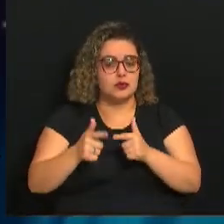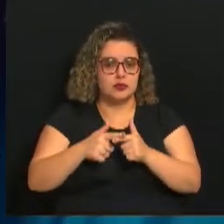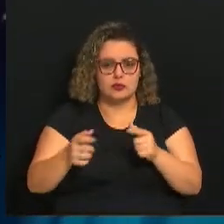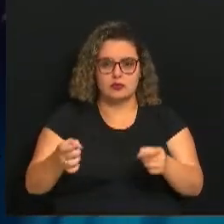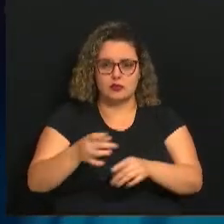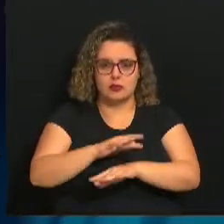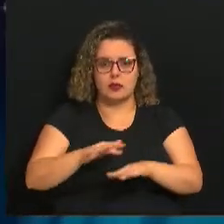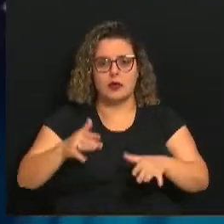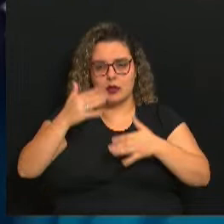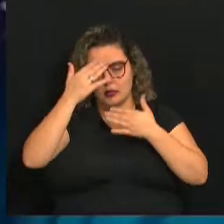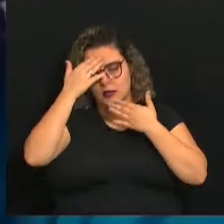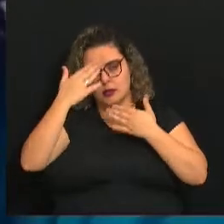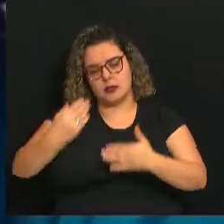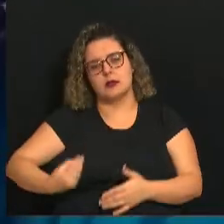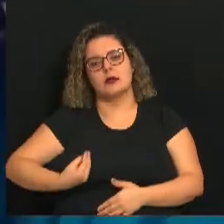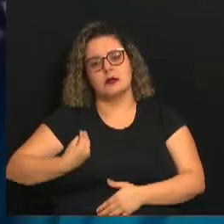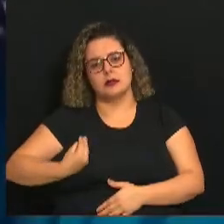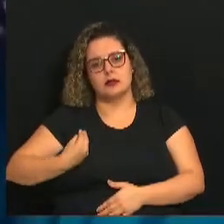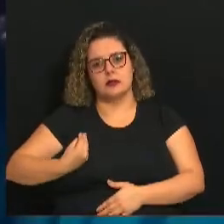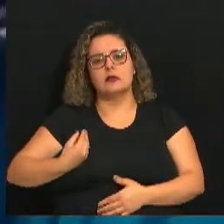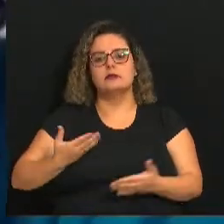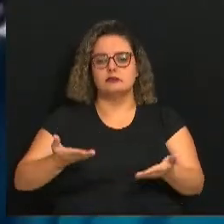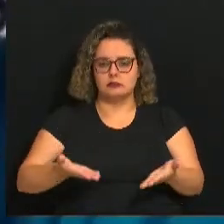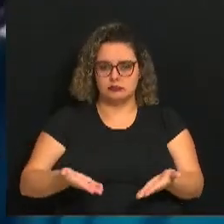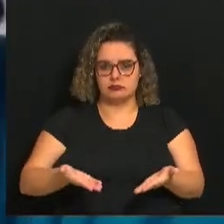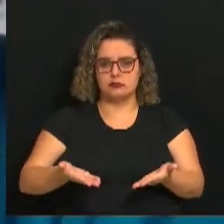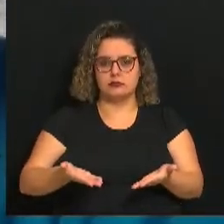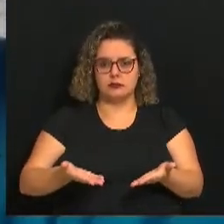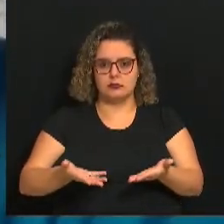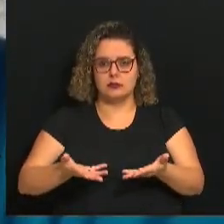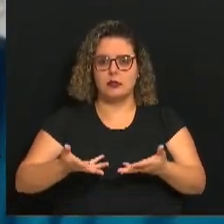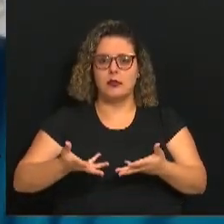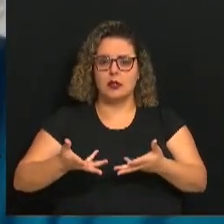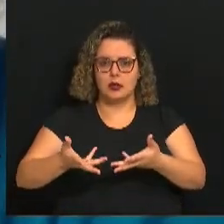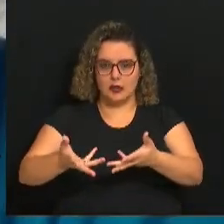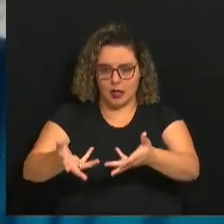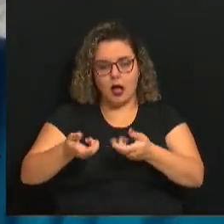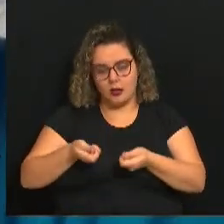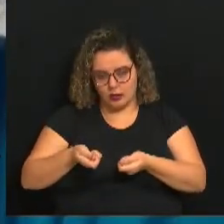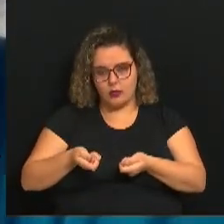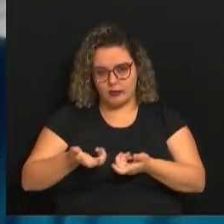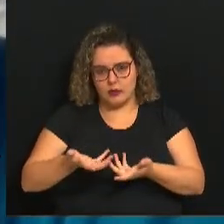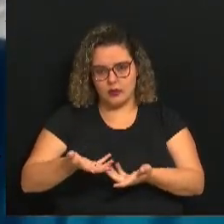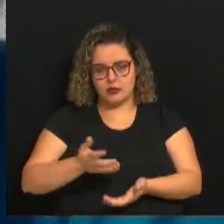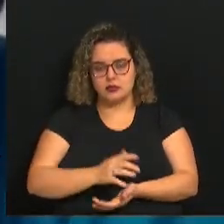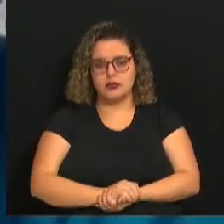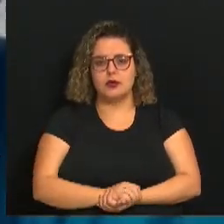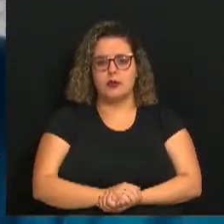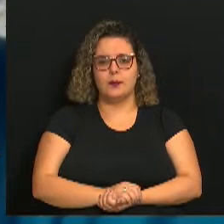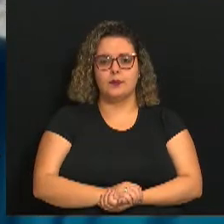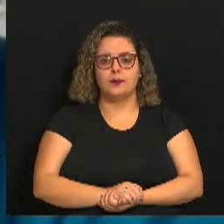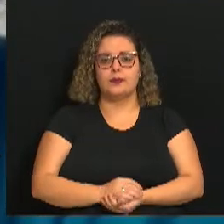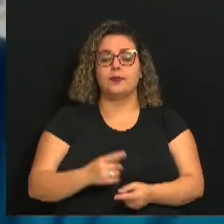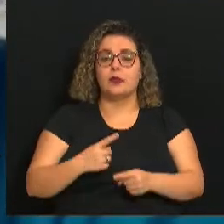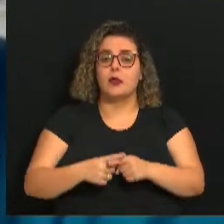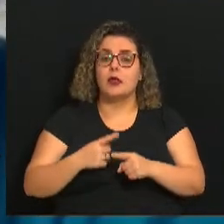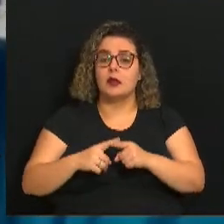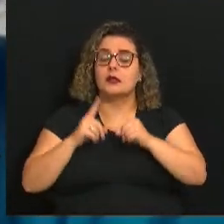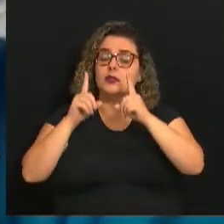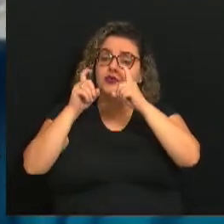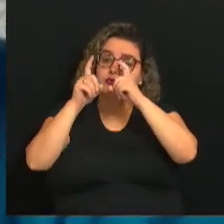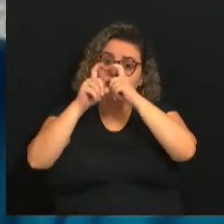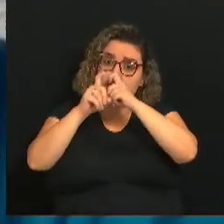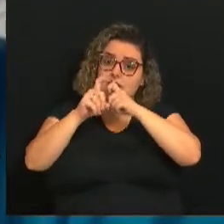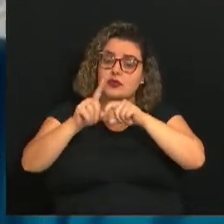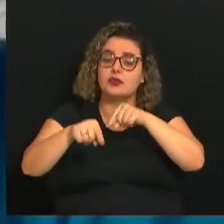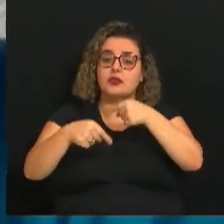agradece muito vocês terem vindo a convite mesmo, né, porque a gente tem tido muita dificuldade em